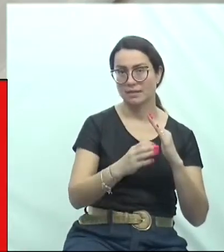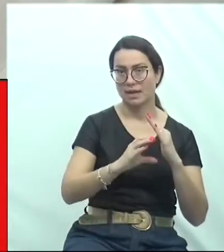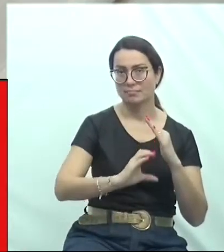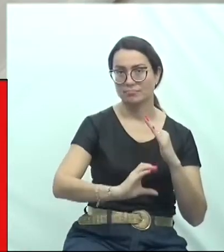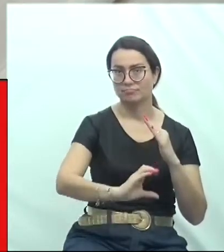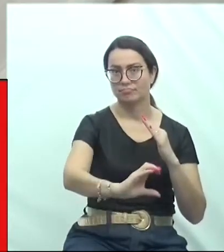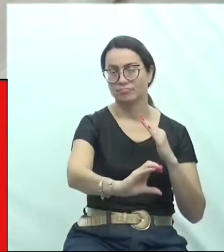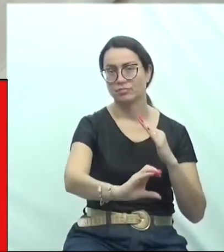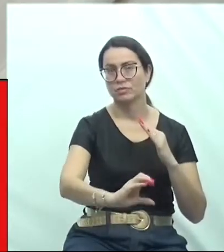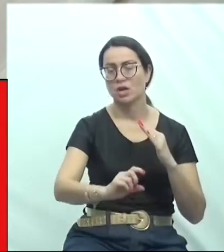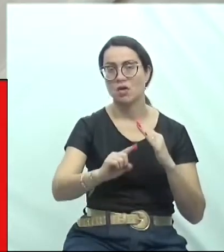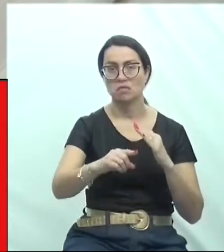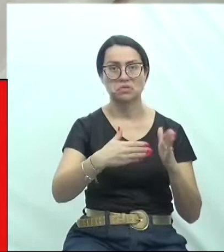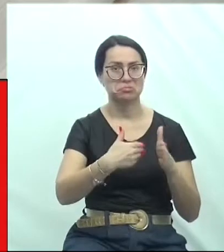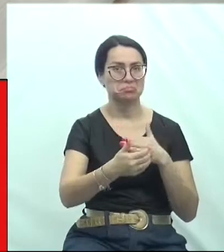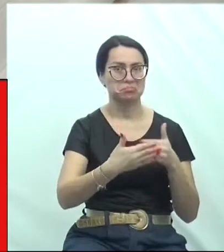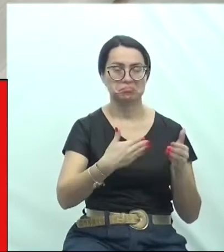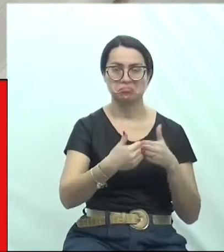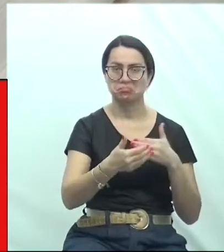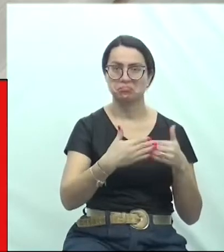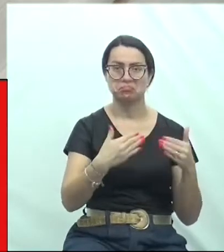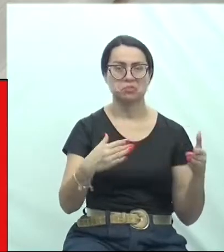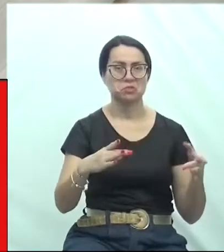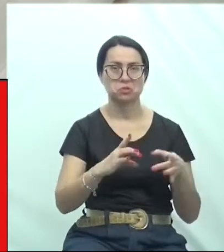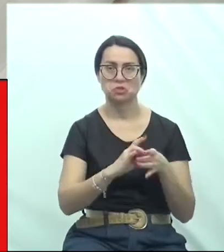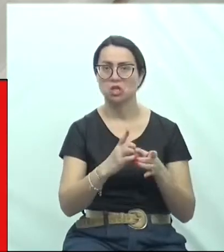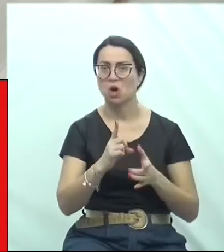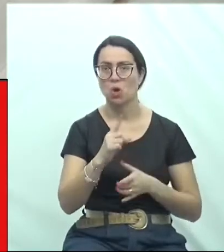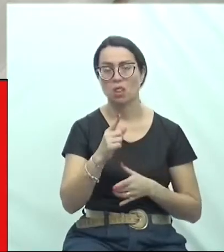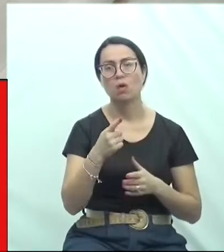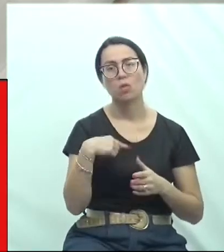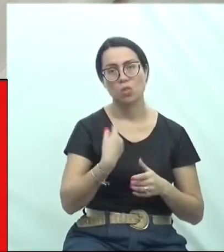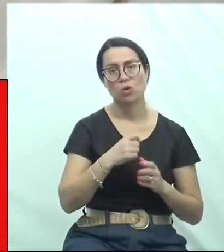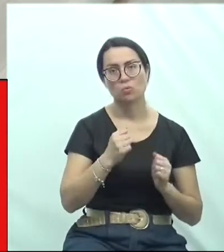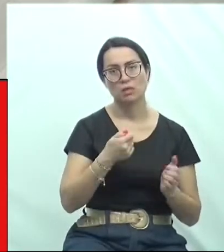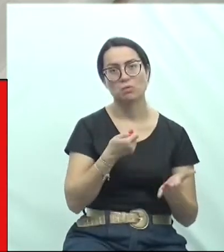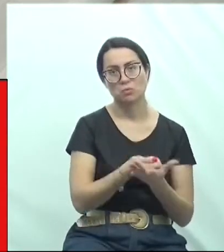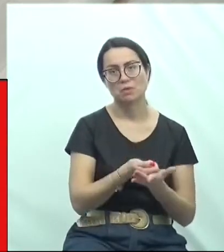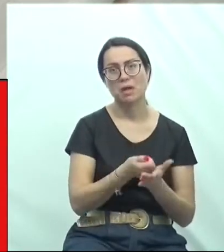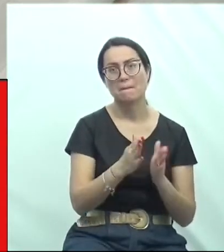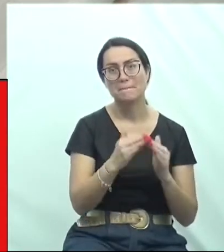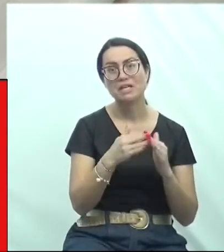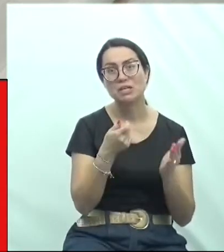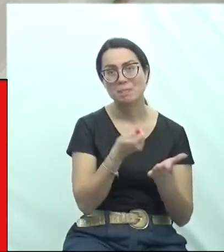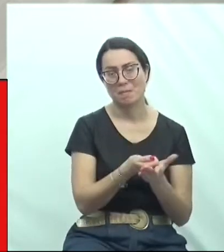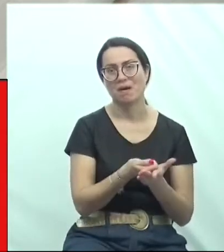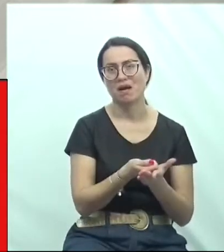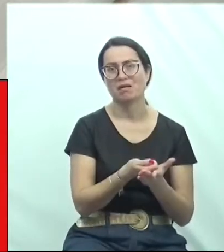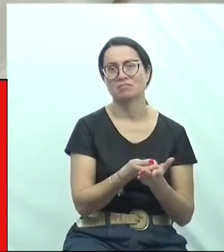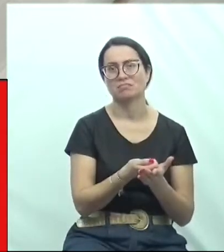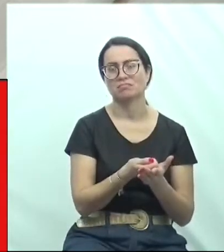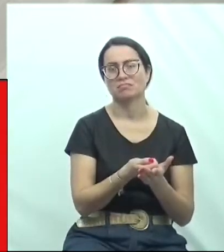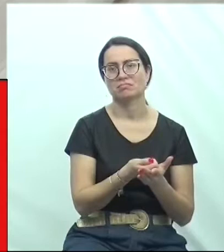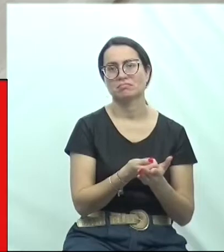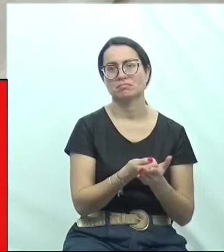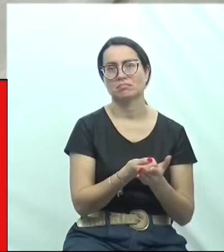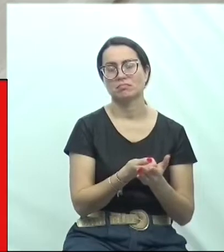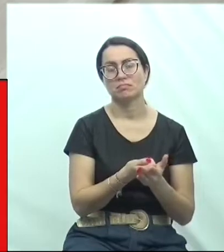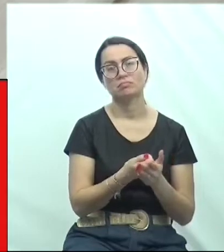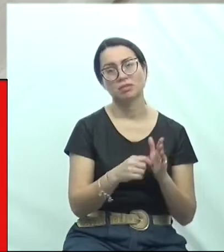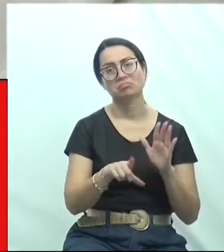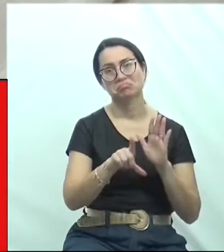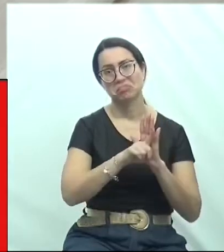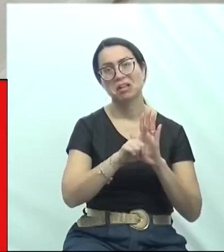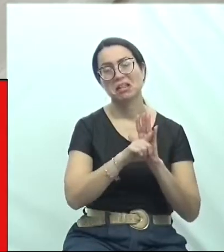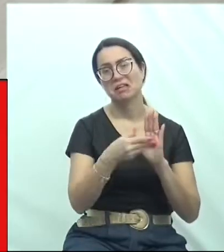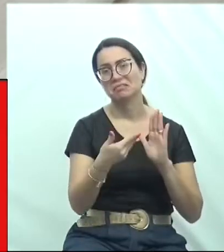você, dependente de conectar ou não, a gente pode cobrar daqui a 90 dias após o aviso prévio. Então, está em lei, uma